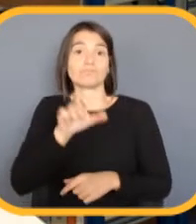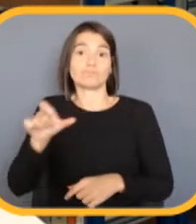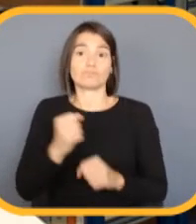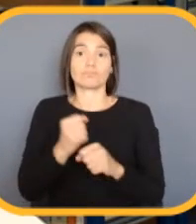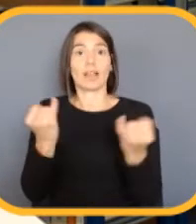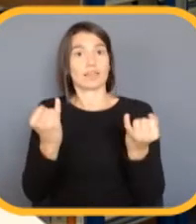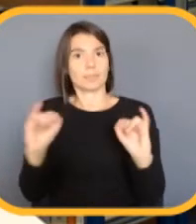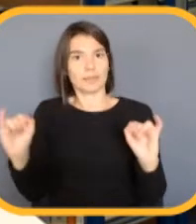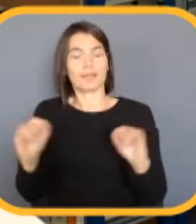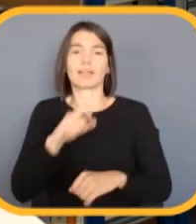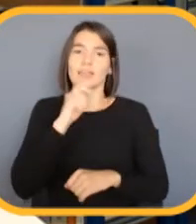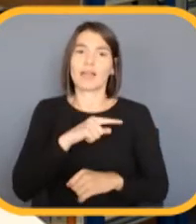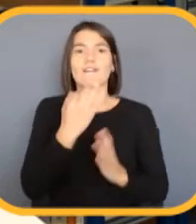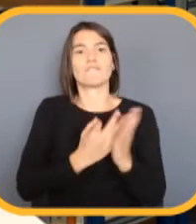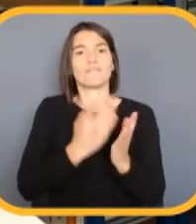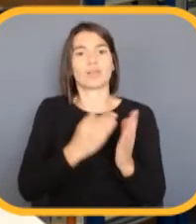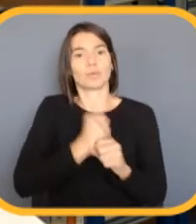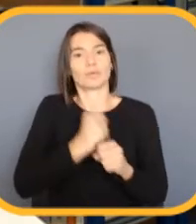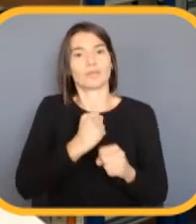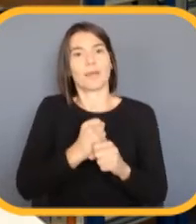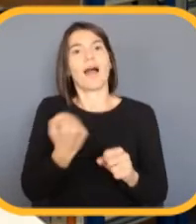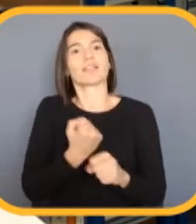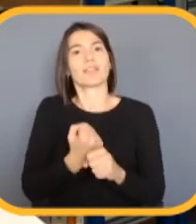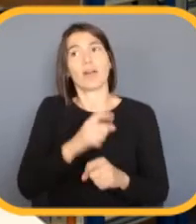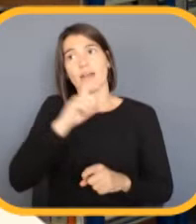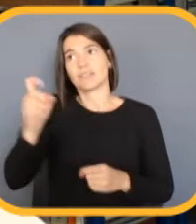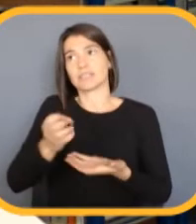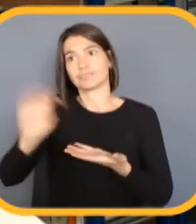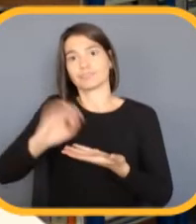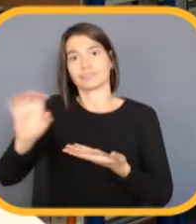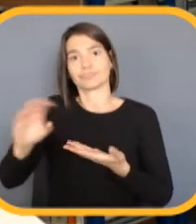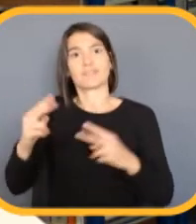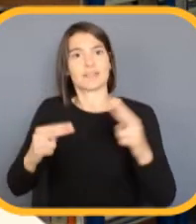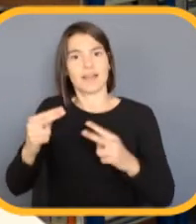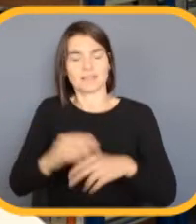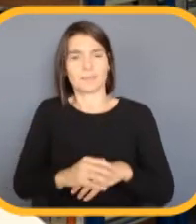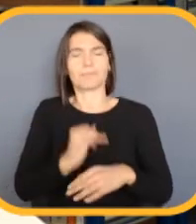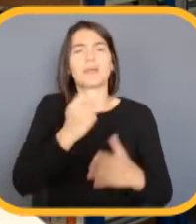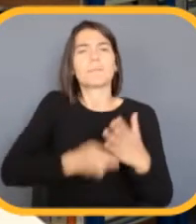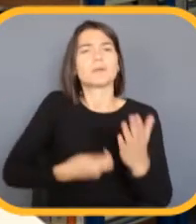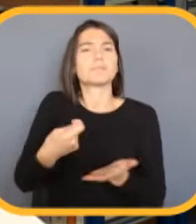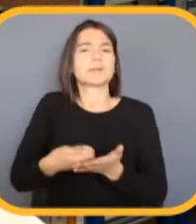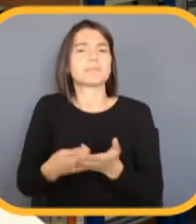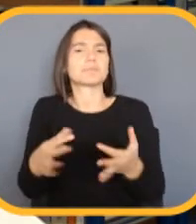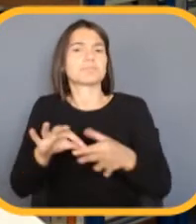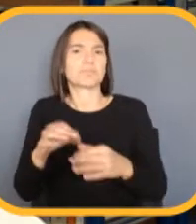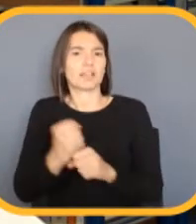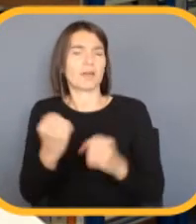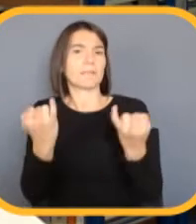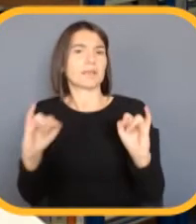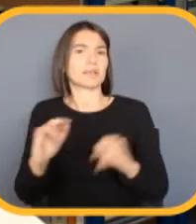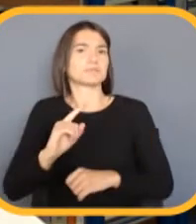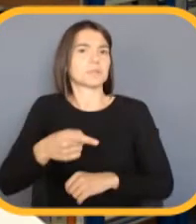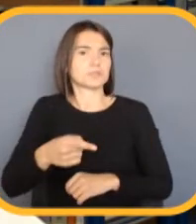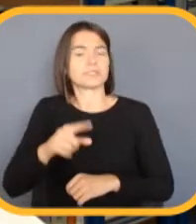um trabalhador independente consegue faturar a sua atividade e comunicá-la às finanças. Que impostos e pagamentos estão associados à